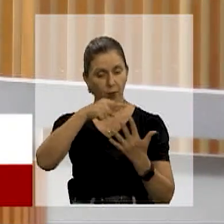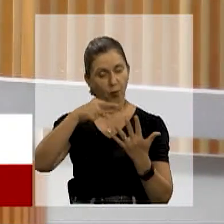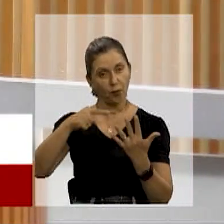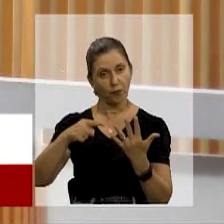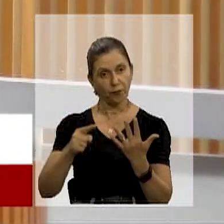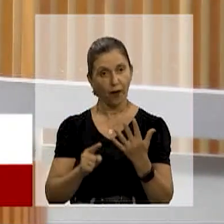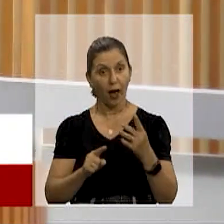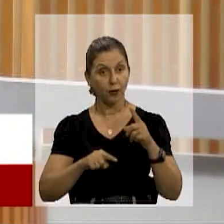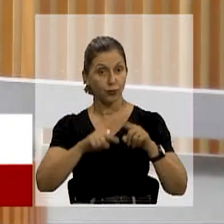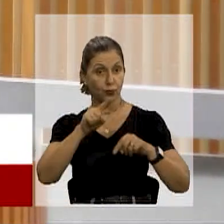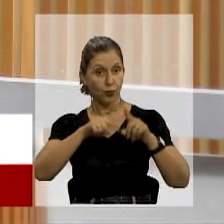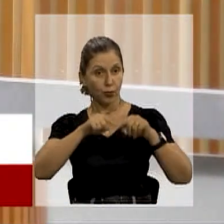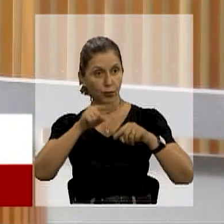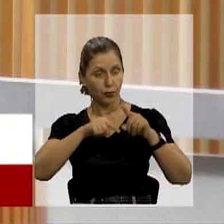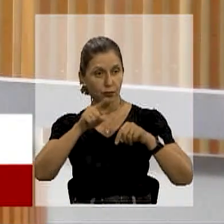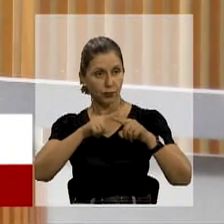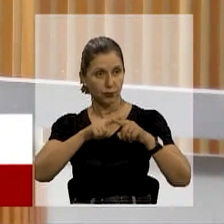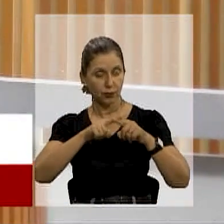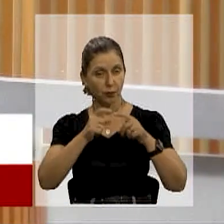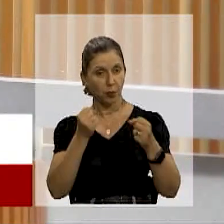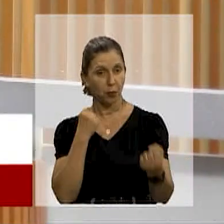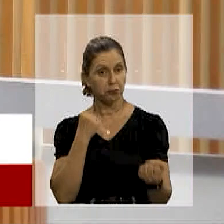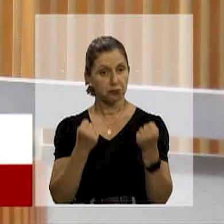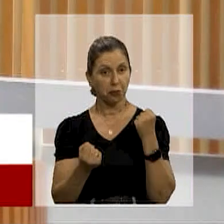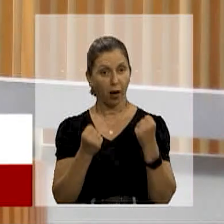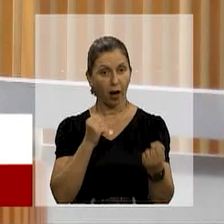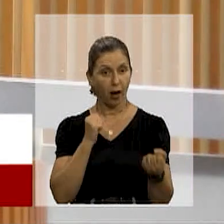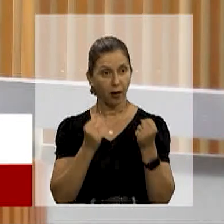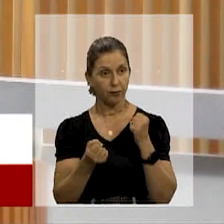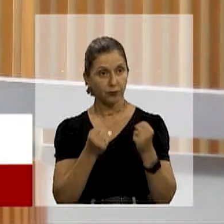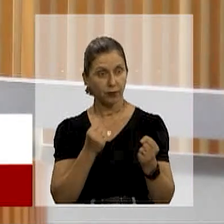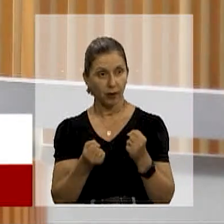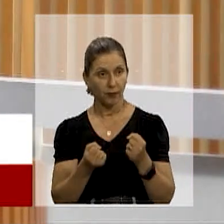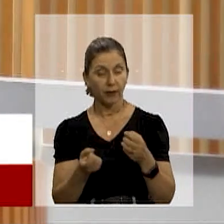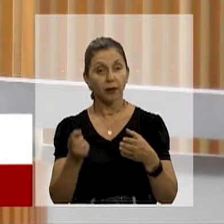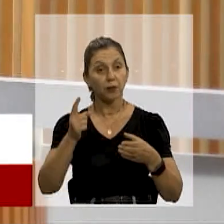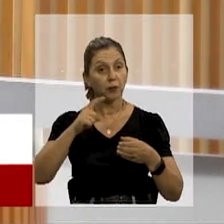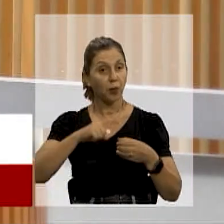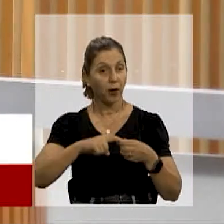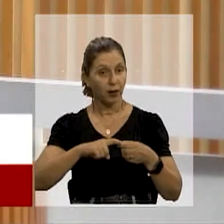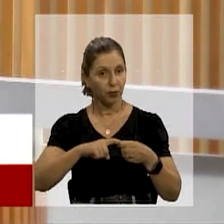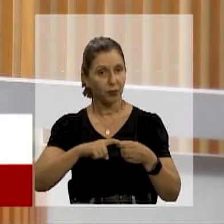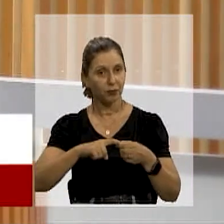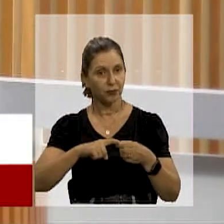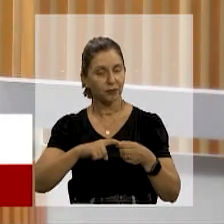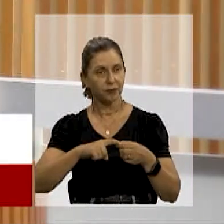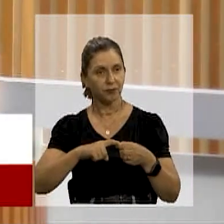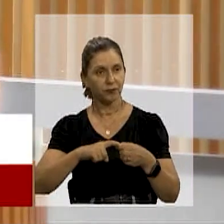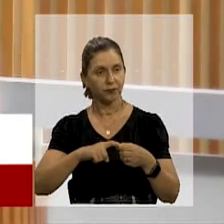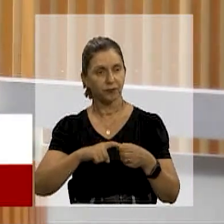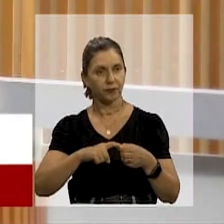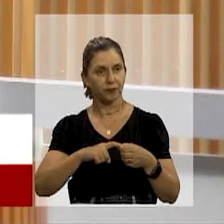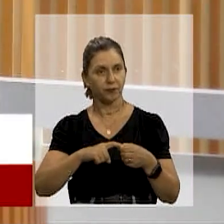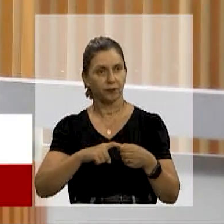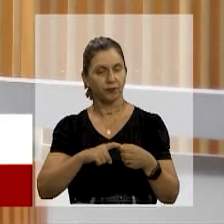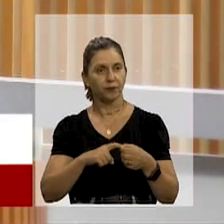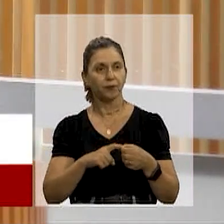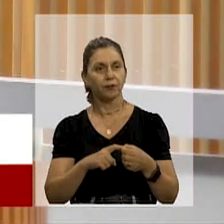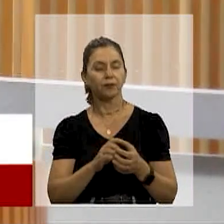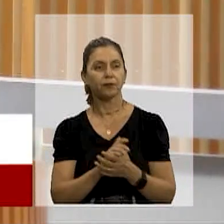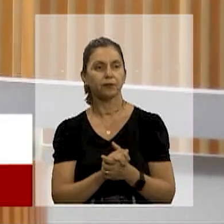esporte através do Plesk, inclusive o retorno. E retorno este que, mais do que